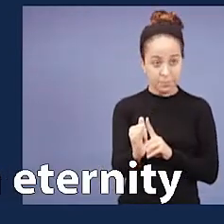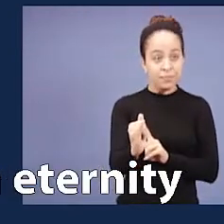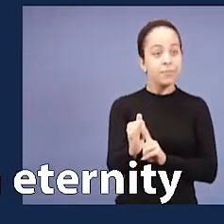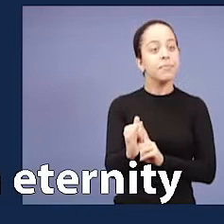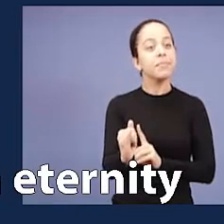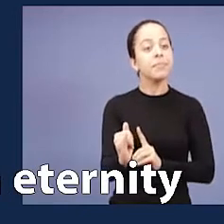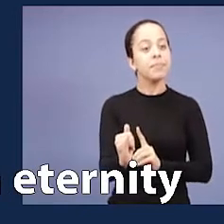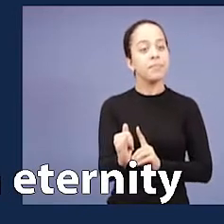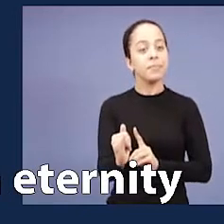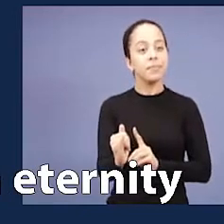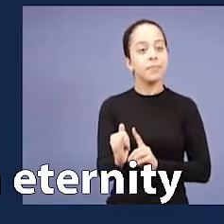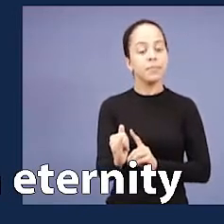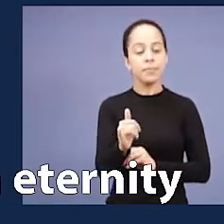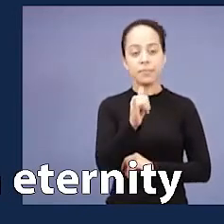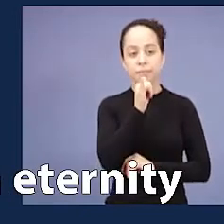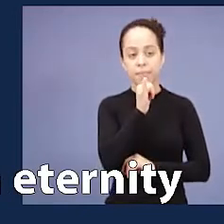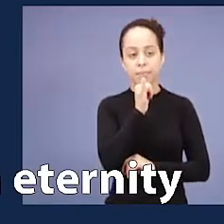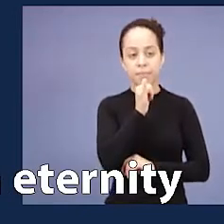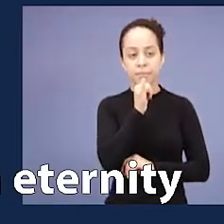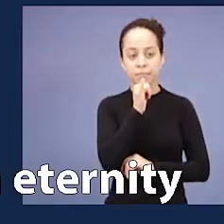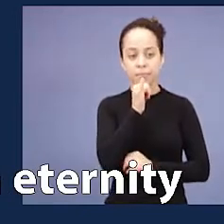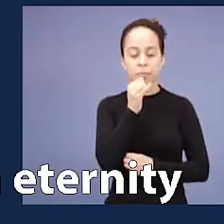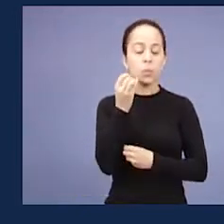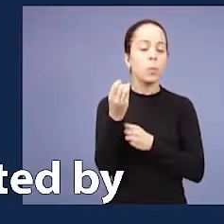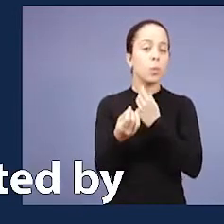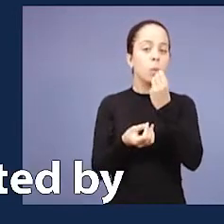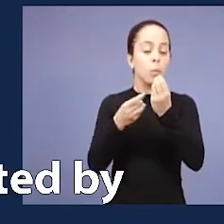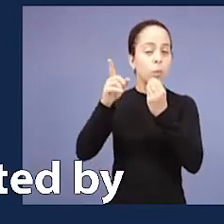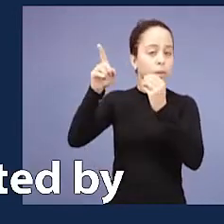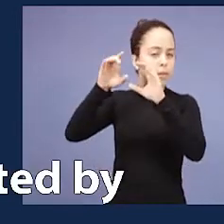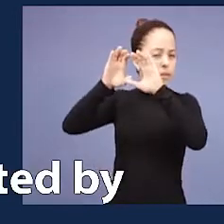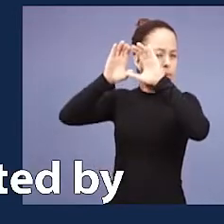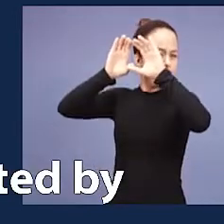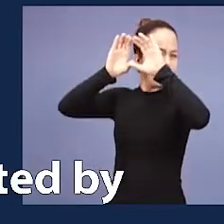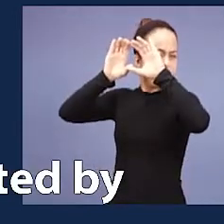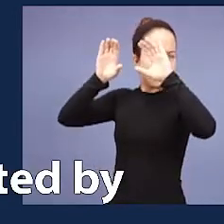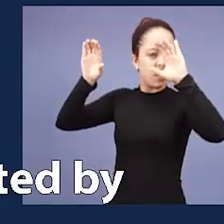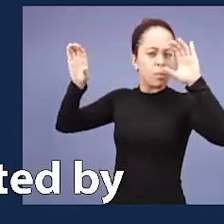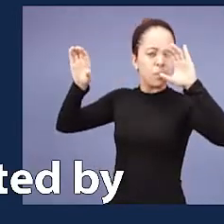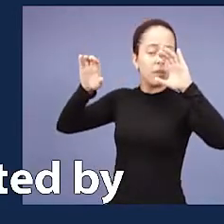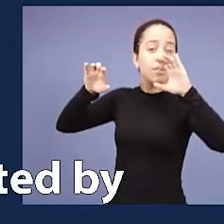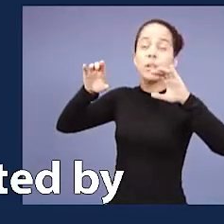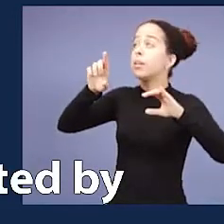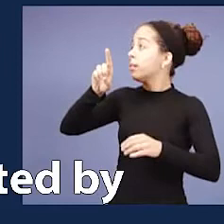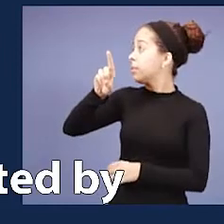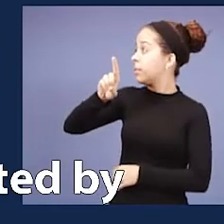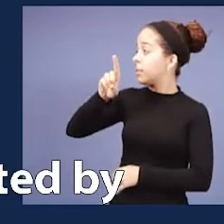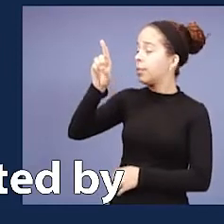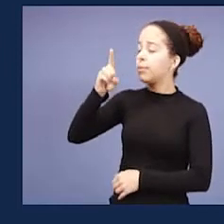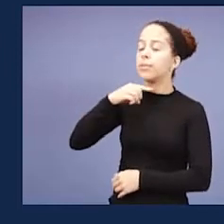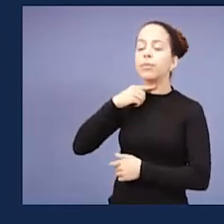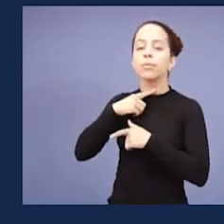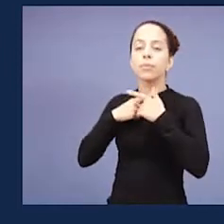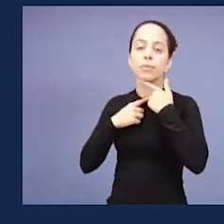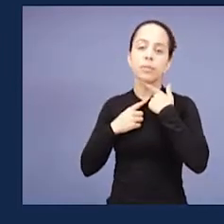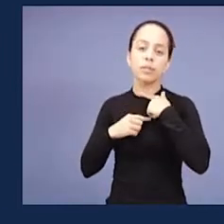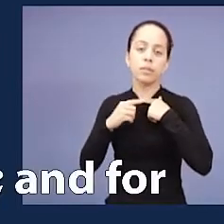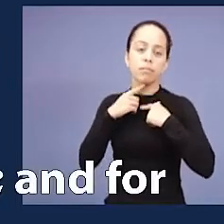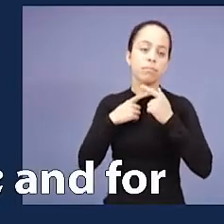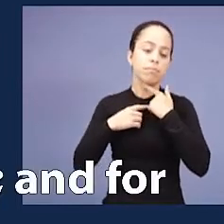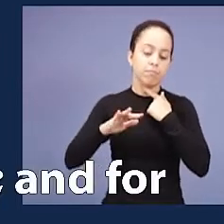o mistério que vem da eternidade onde a vontade de deus se manifesta